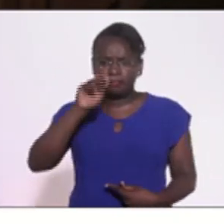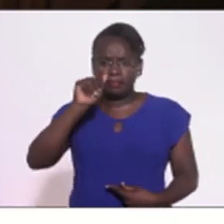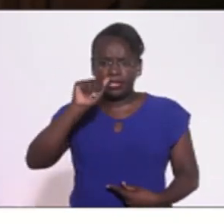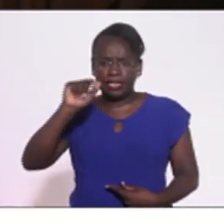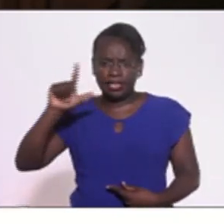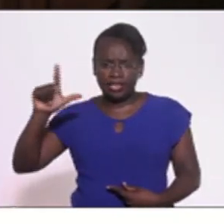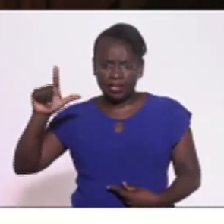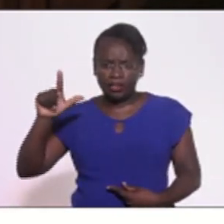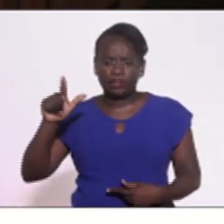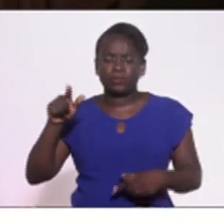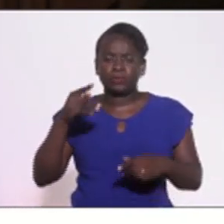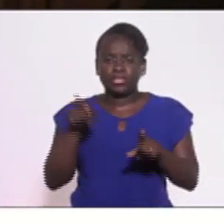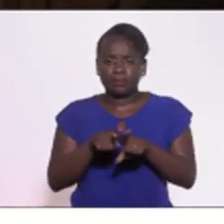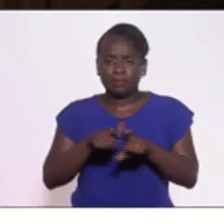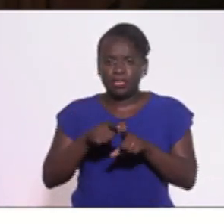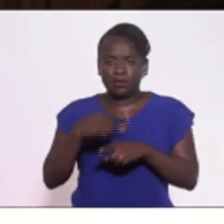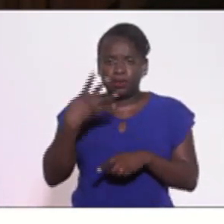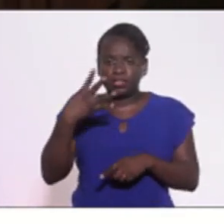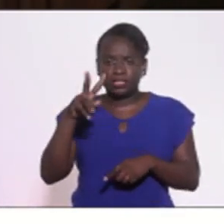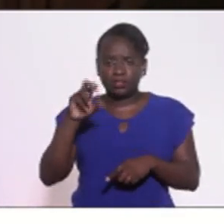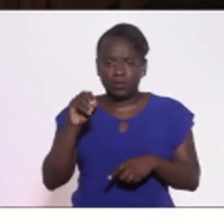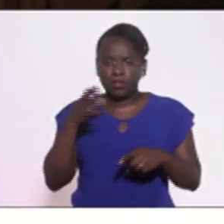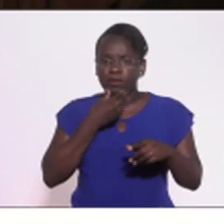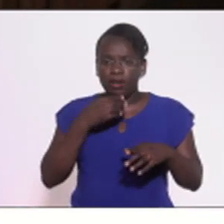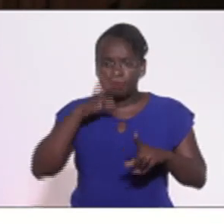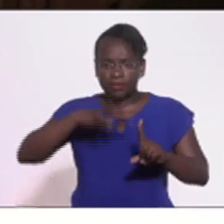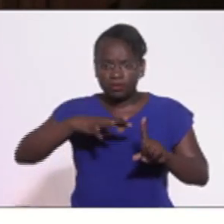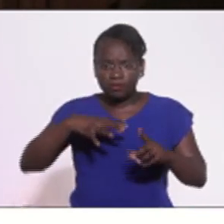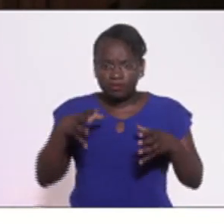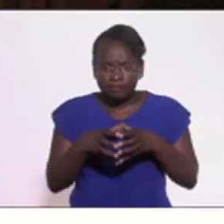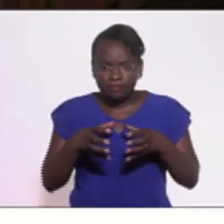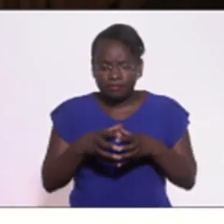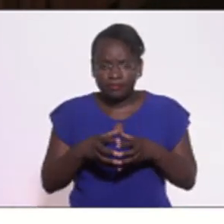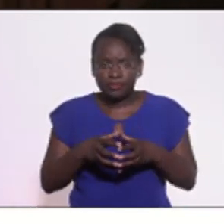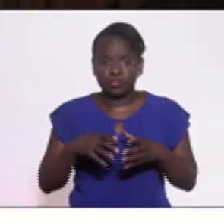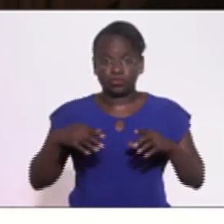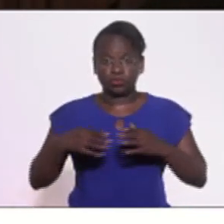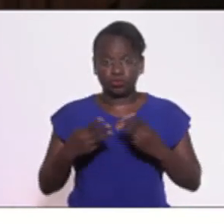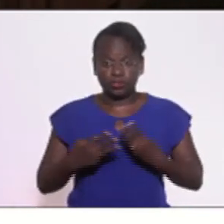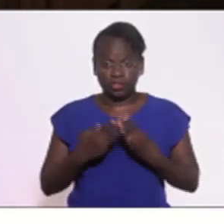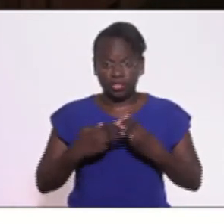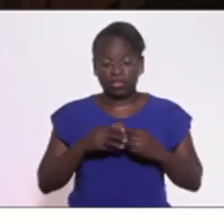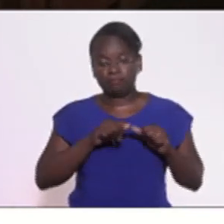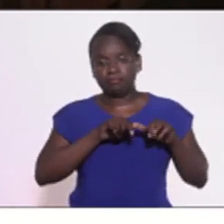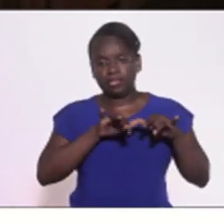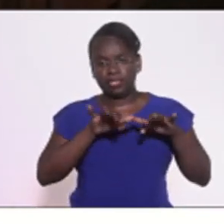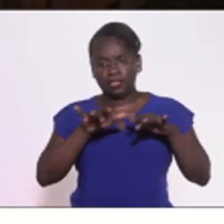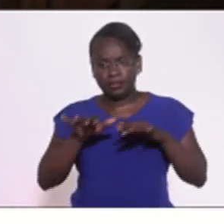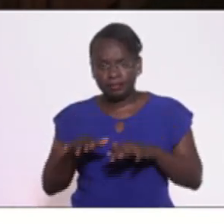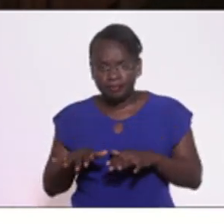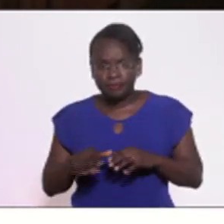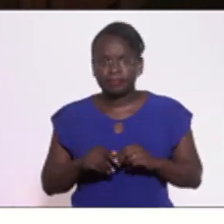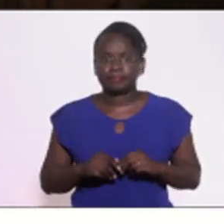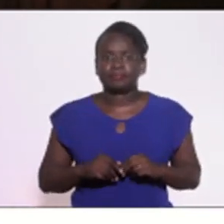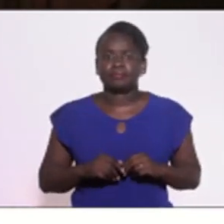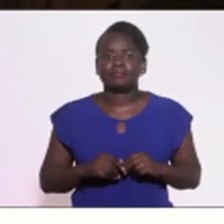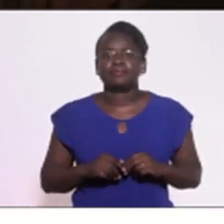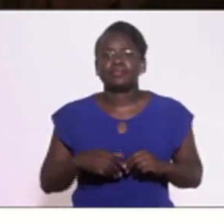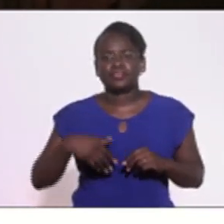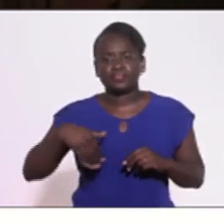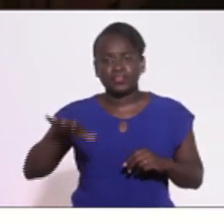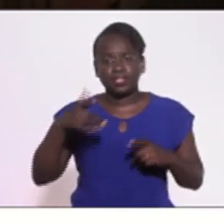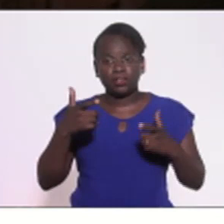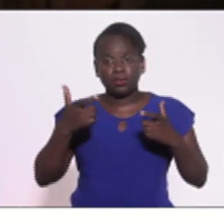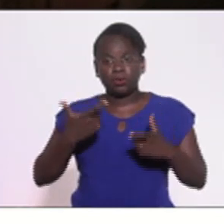Baal e os seus 450 profetas. Os judeus estavam se encaminhando, meu presidente, para uma